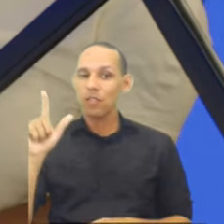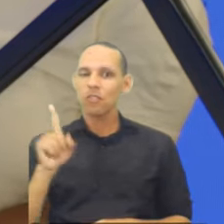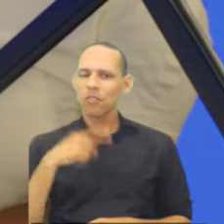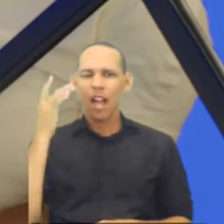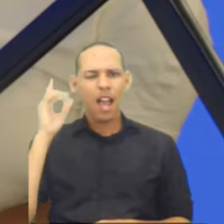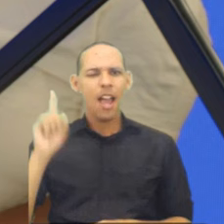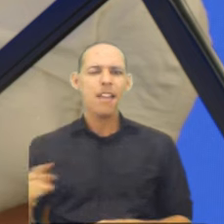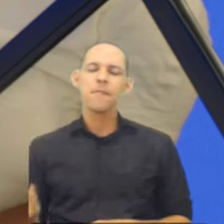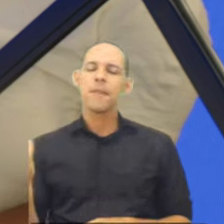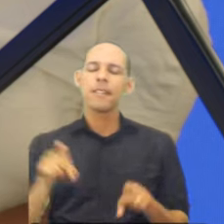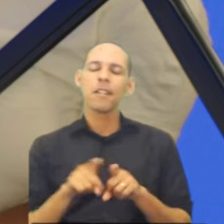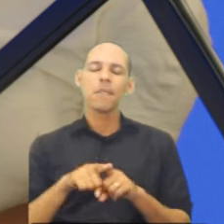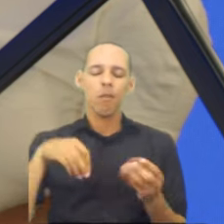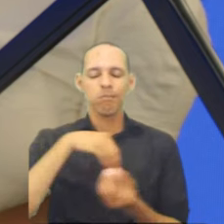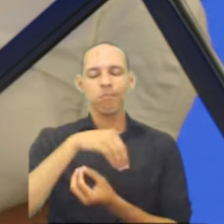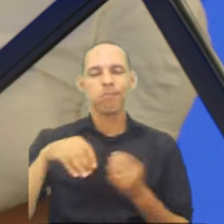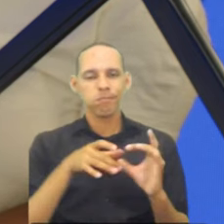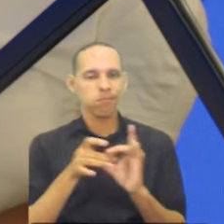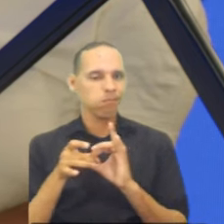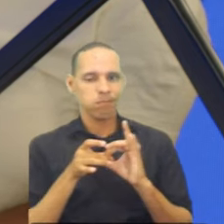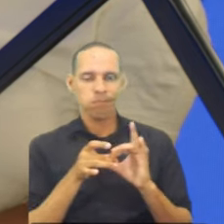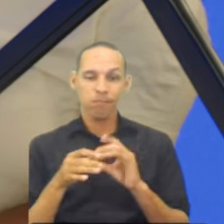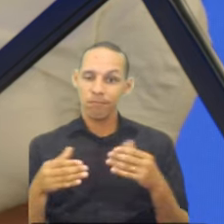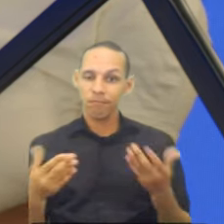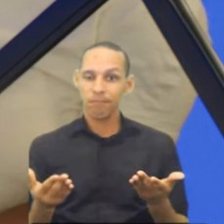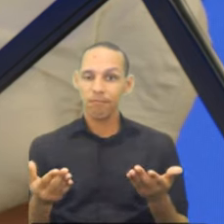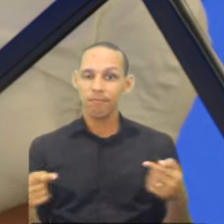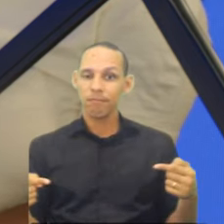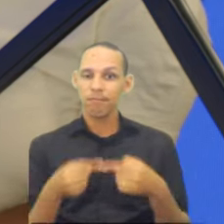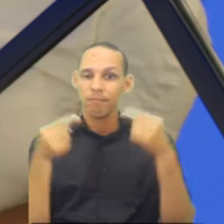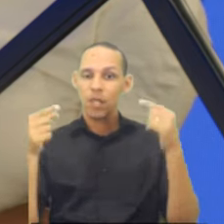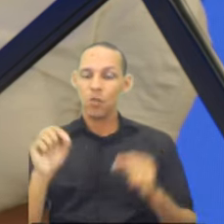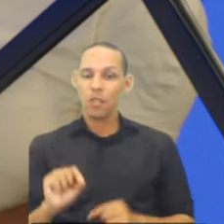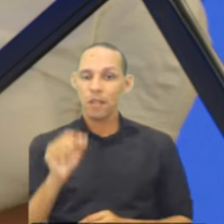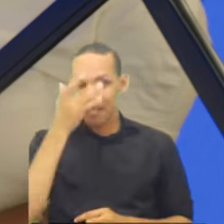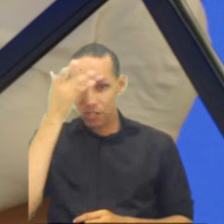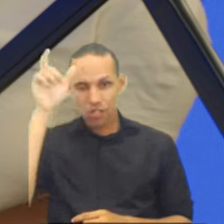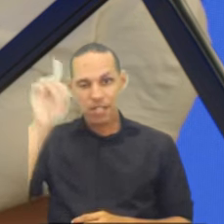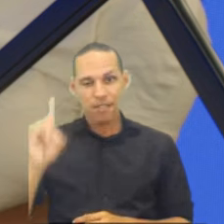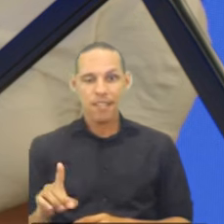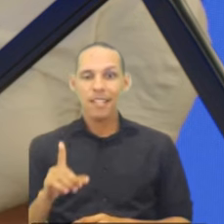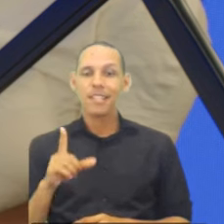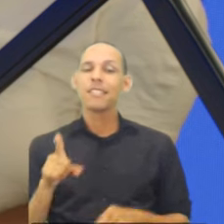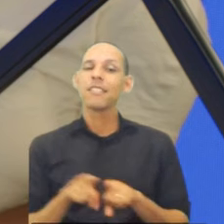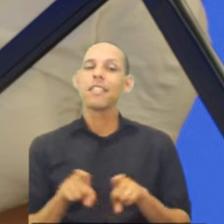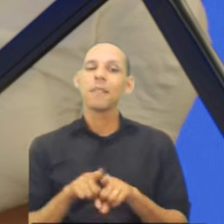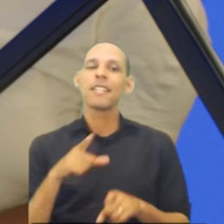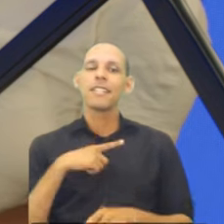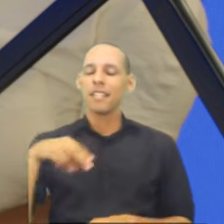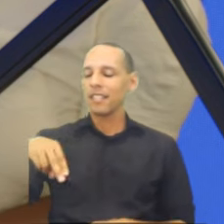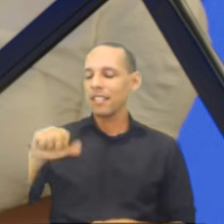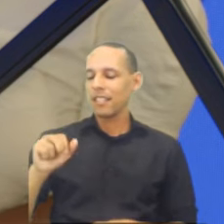temas que a gente acha importante também dentro da interseccionalidade Então dentro da da pessoa com deficiência a gente tá trazendo